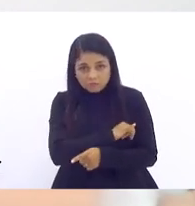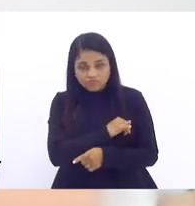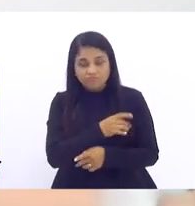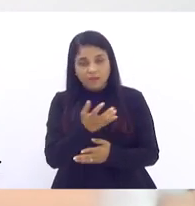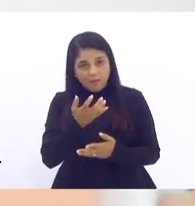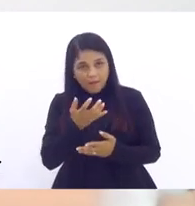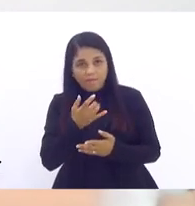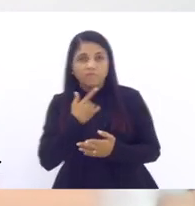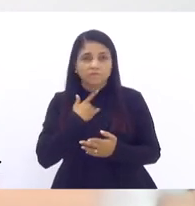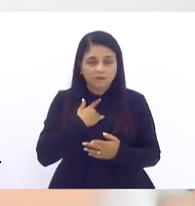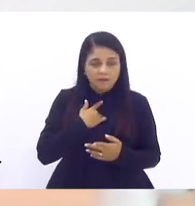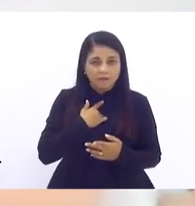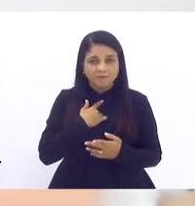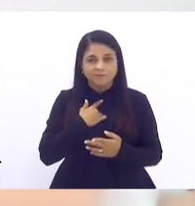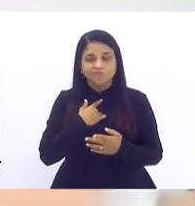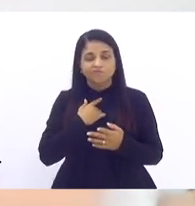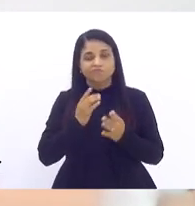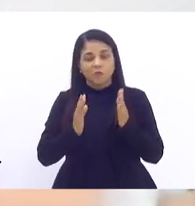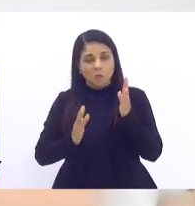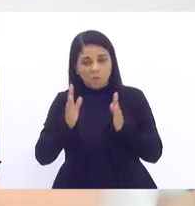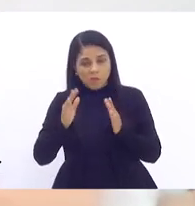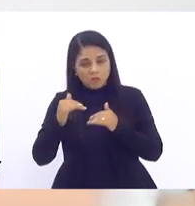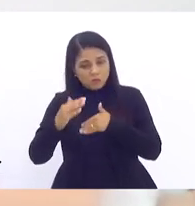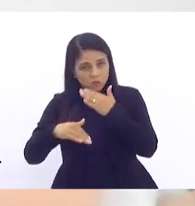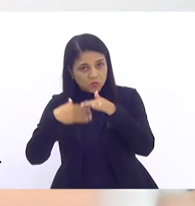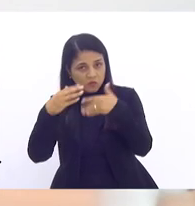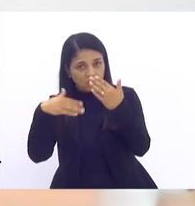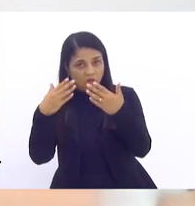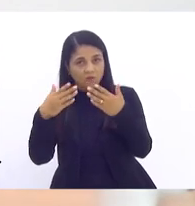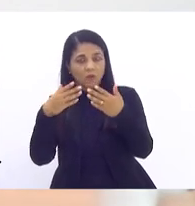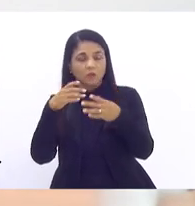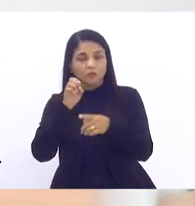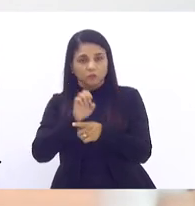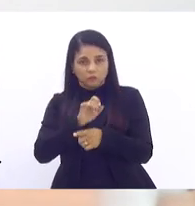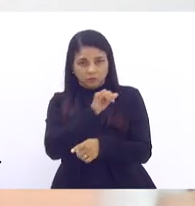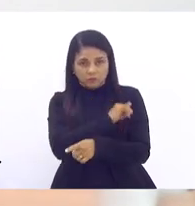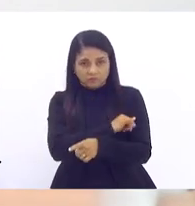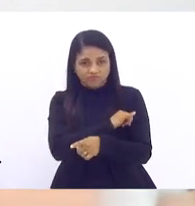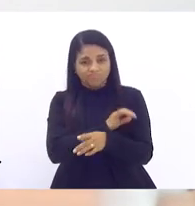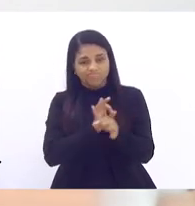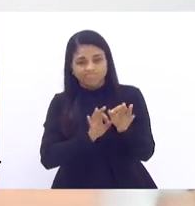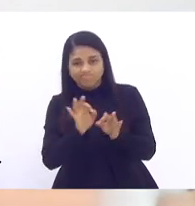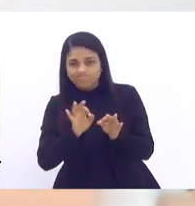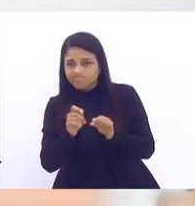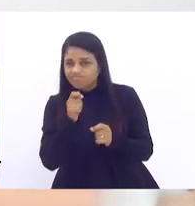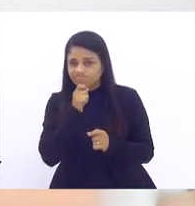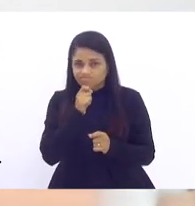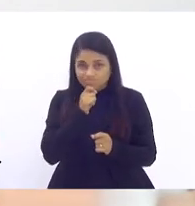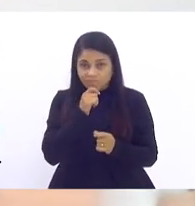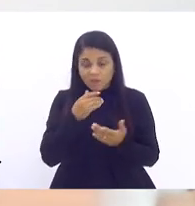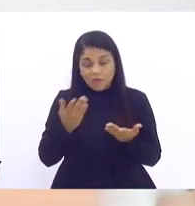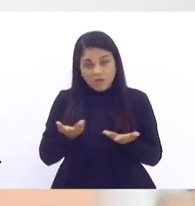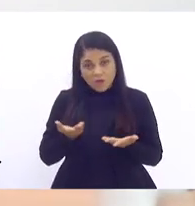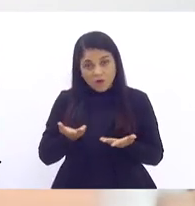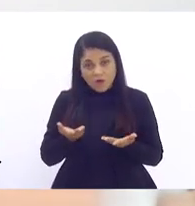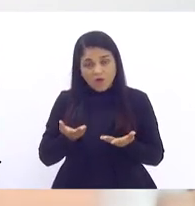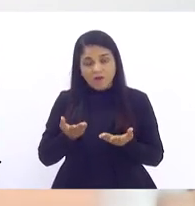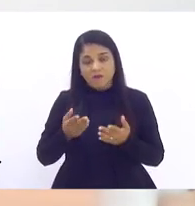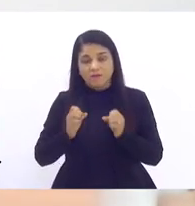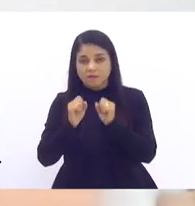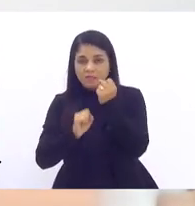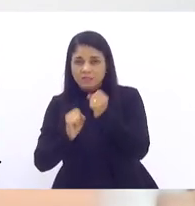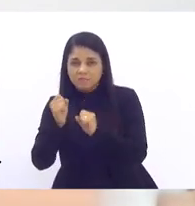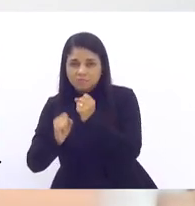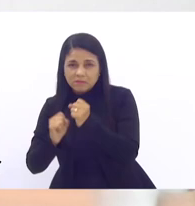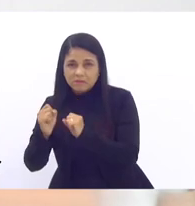no período que o estado se desenvolveu se desenvolveu sem organização então em volta das indústrias